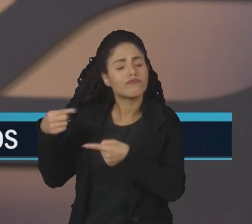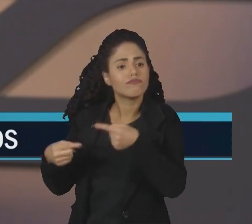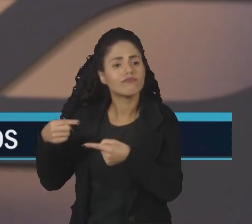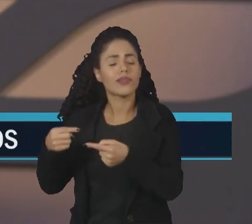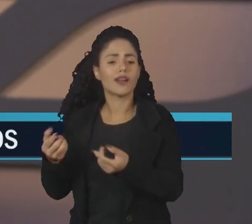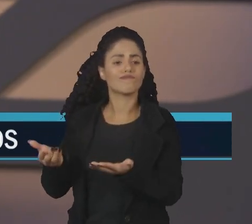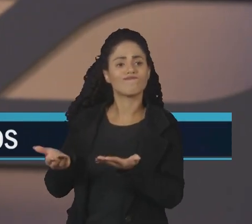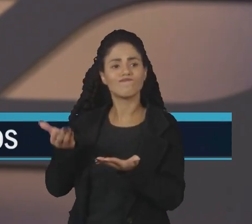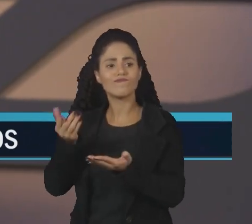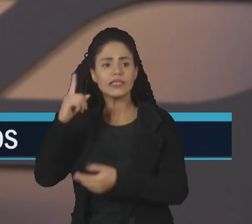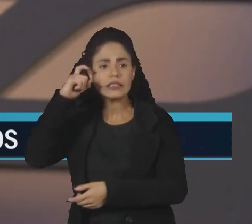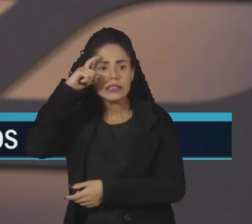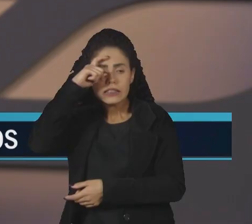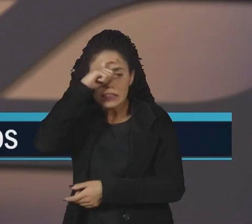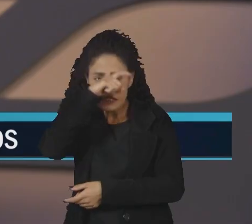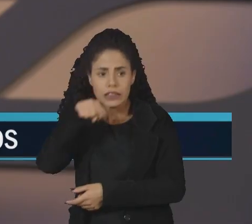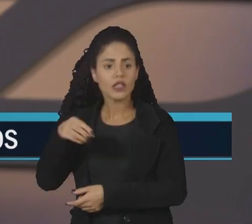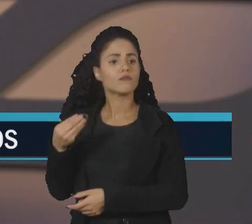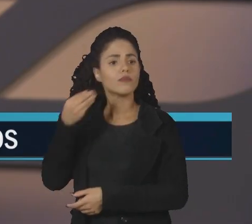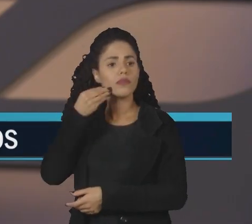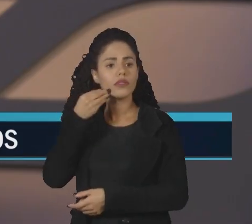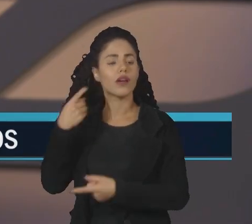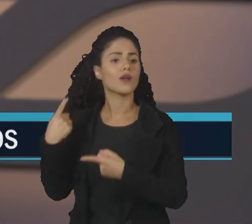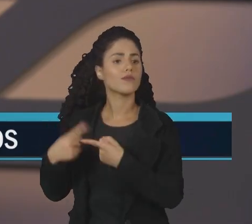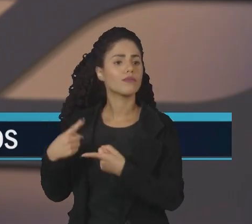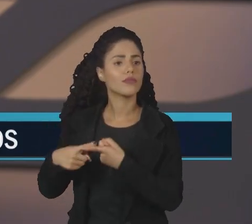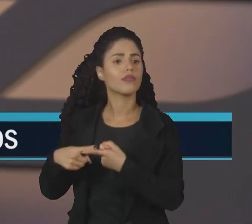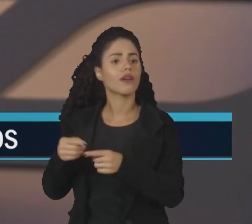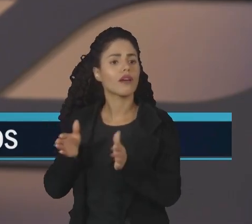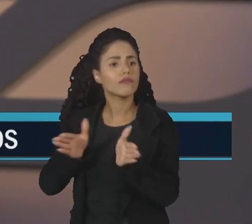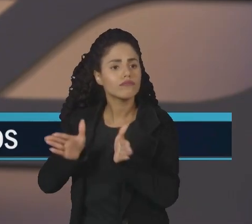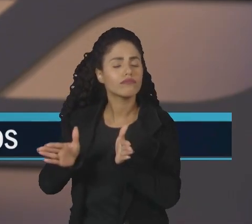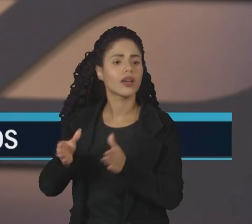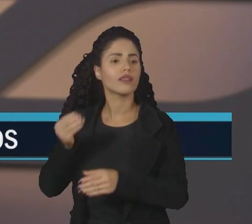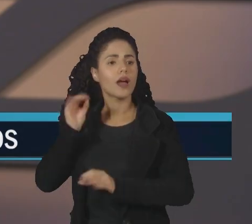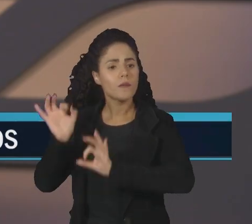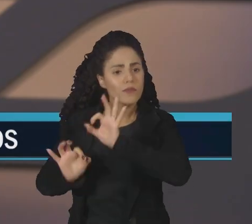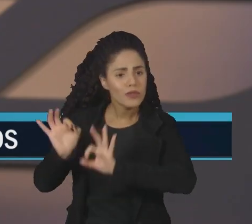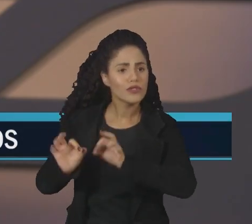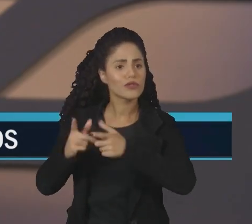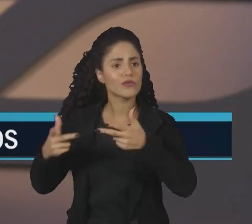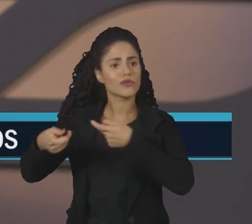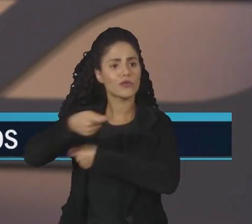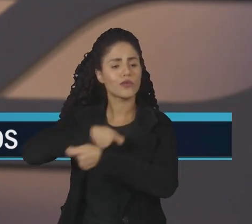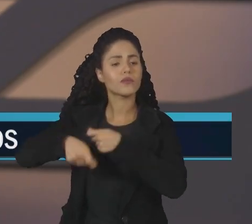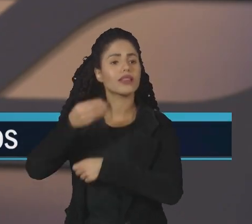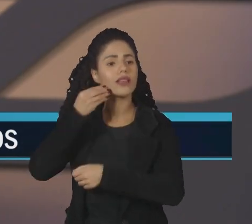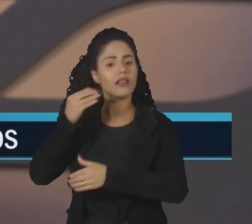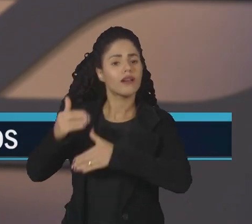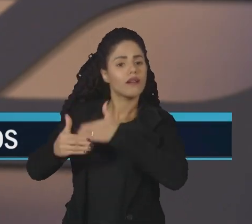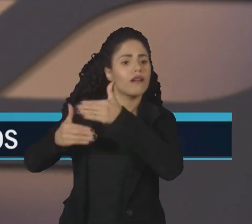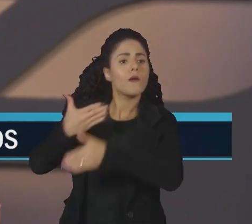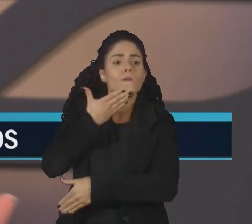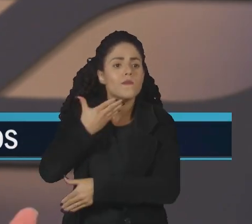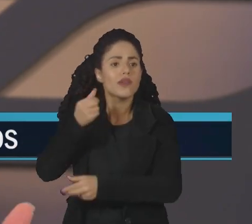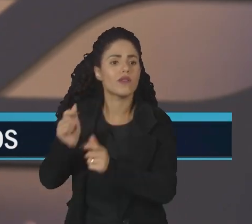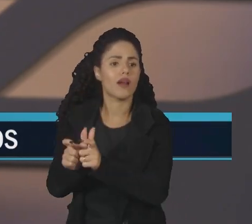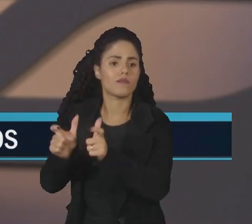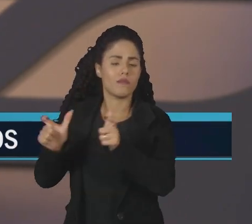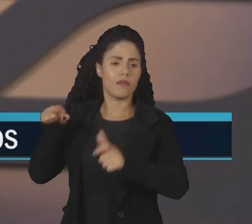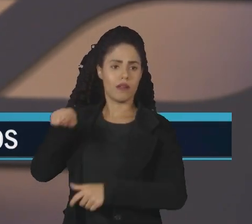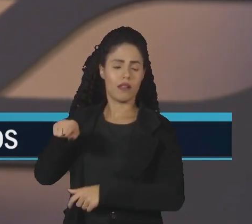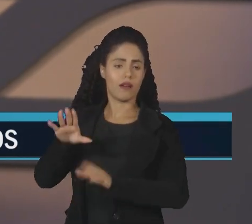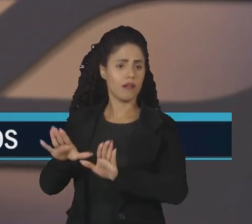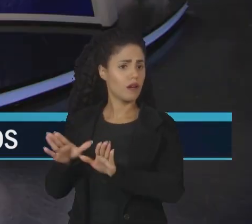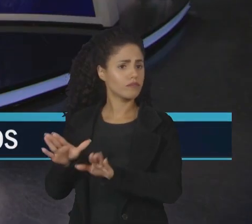certo colchão para ele poder justificar a falta de acesso de projeto mesmo do ponto de vista econômico, porque foi se perdendo, né? Aí